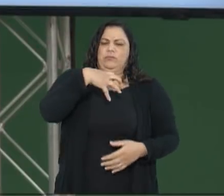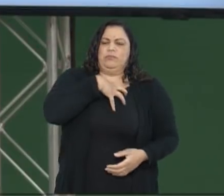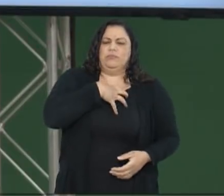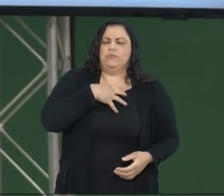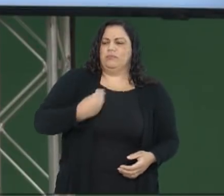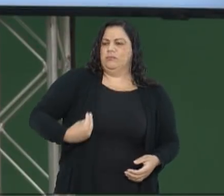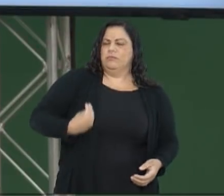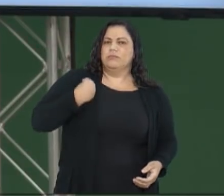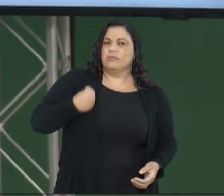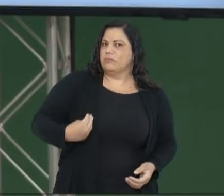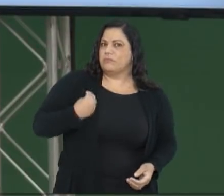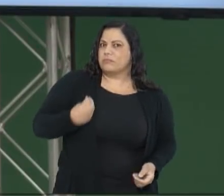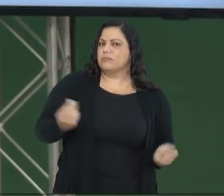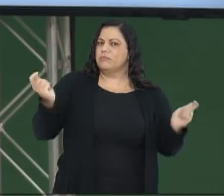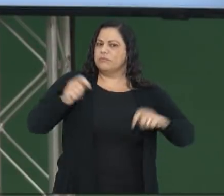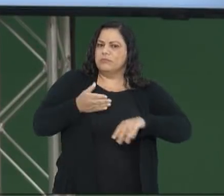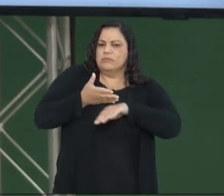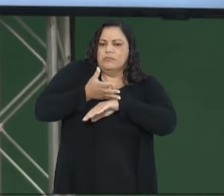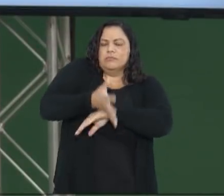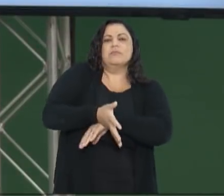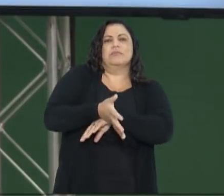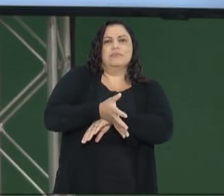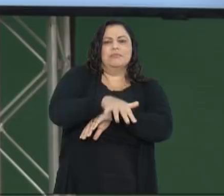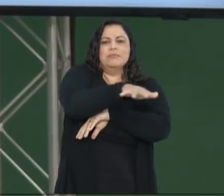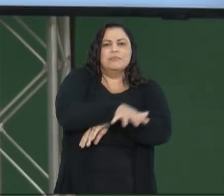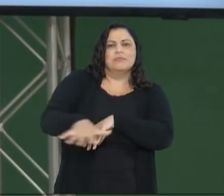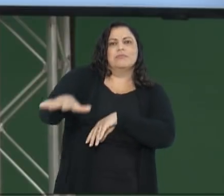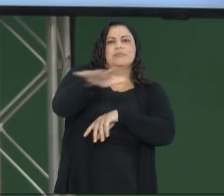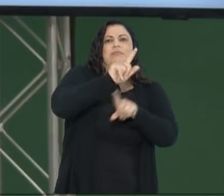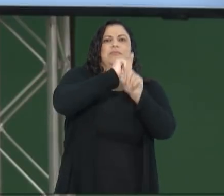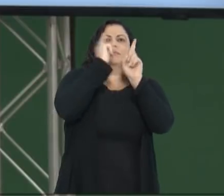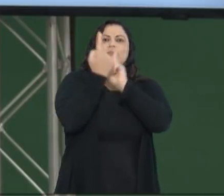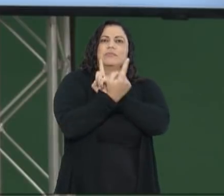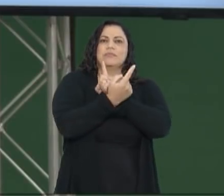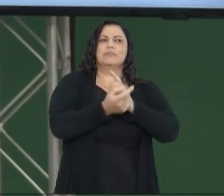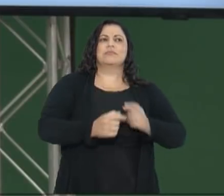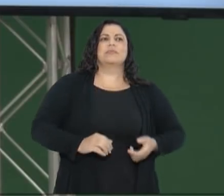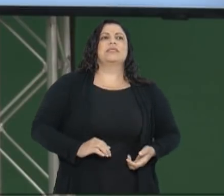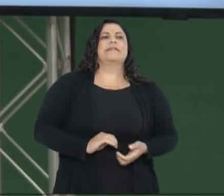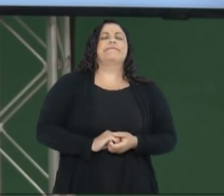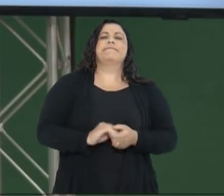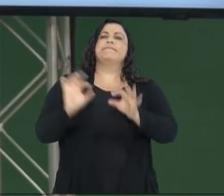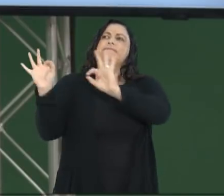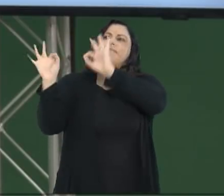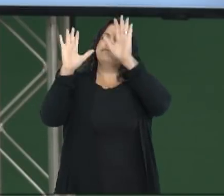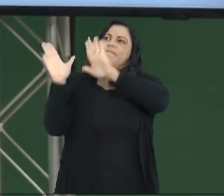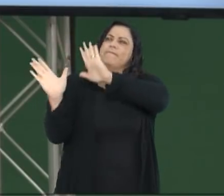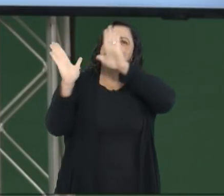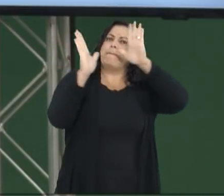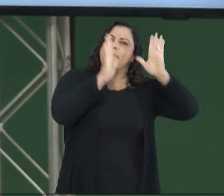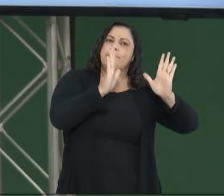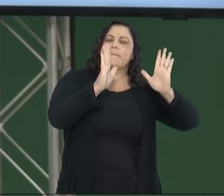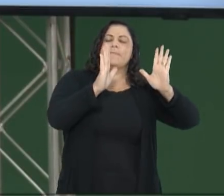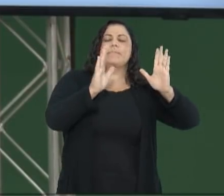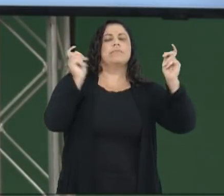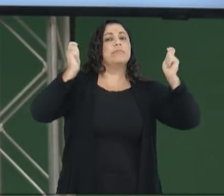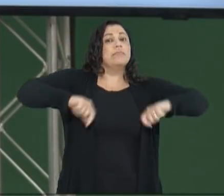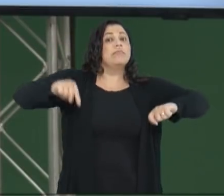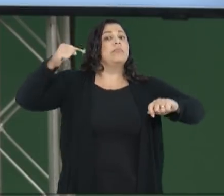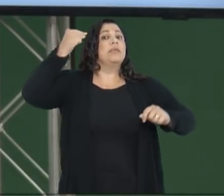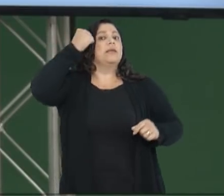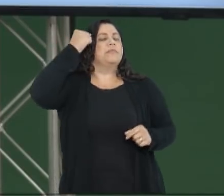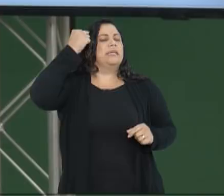viver, nos modos de ocupar esse espaço geográfico. Aí eu trouxe aqui um mapa para a gente pensar